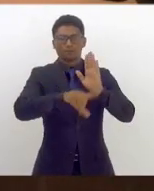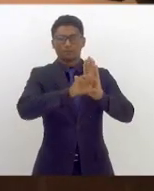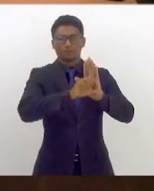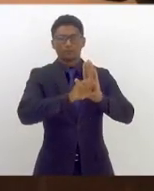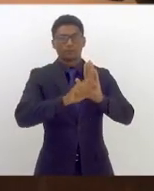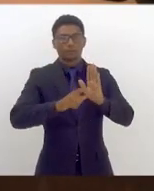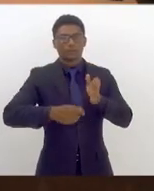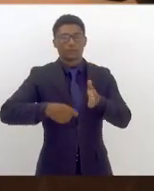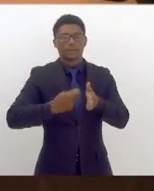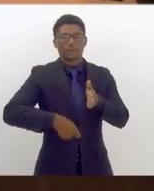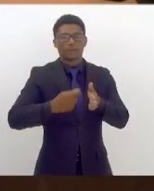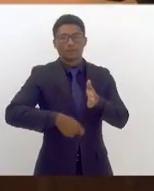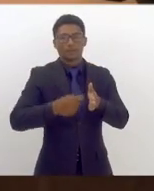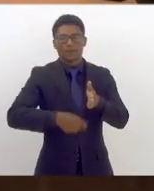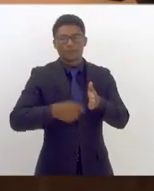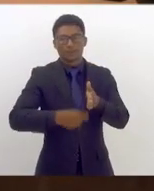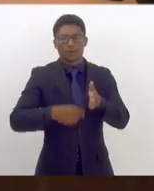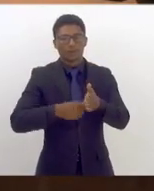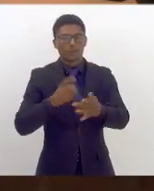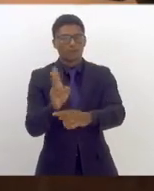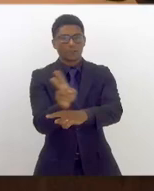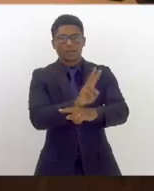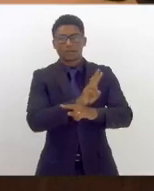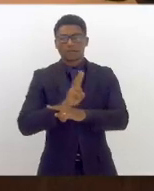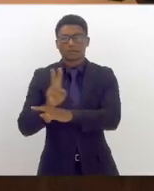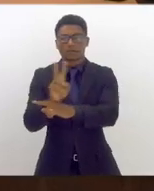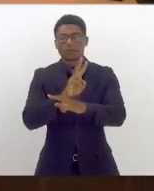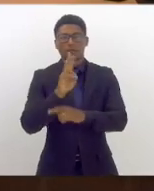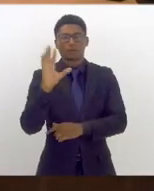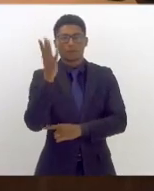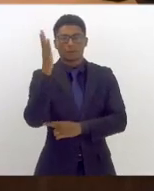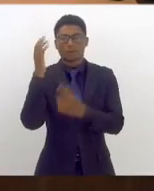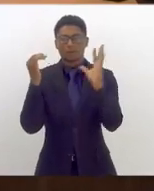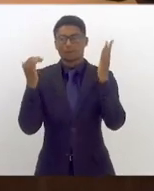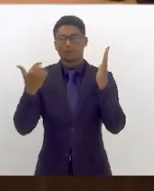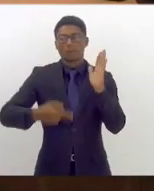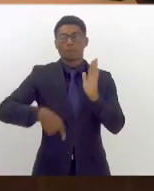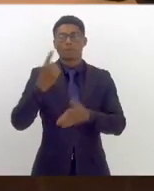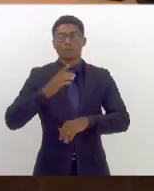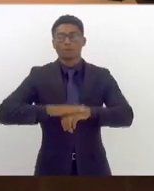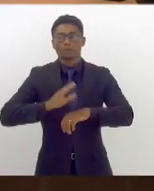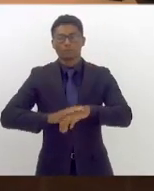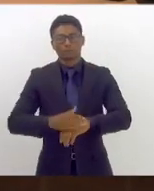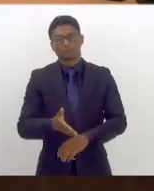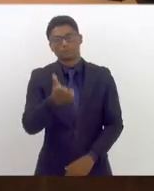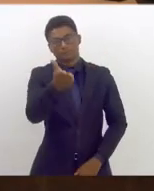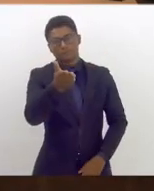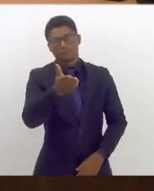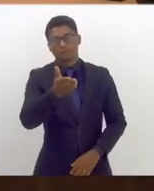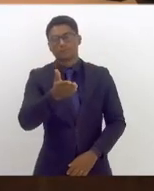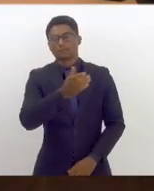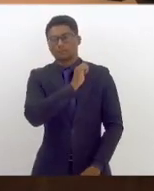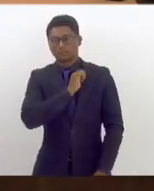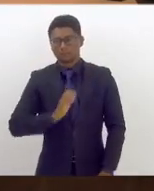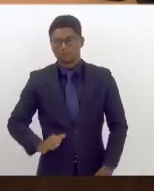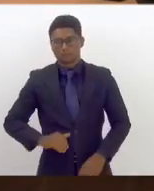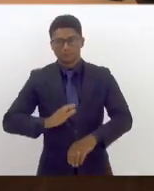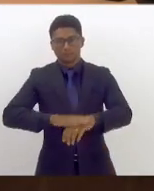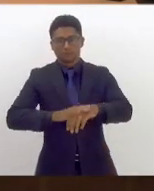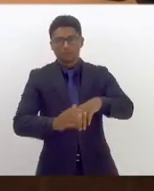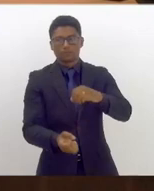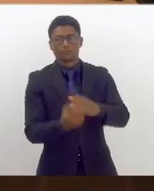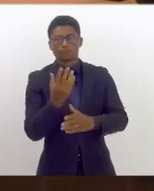fiscalização ambiental que tramitou nessa casa foi de autoria de vossa excelência e